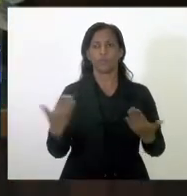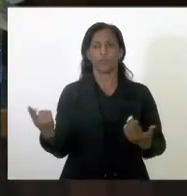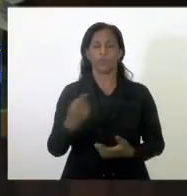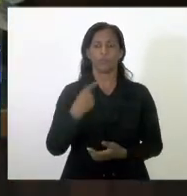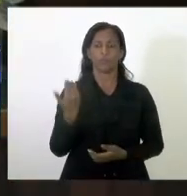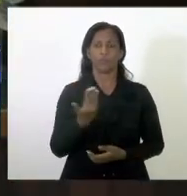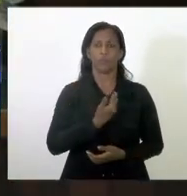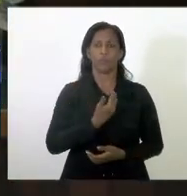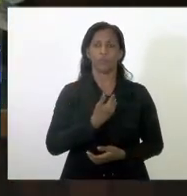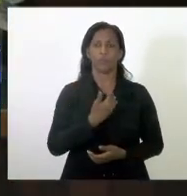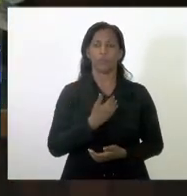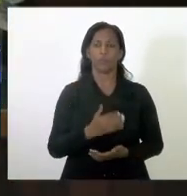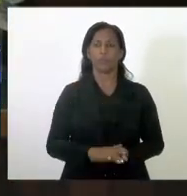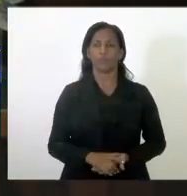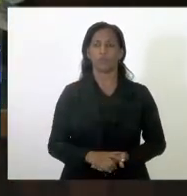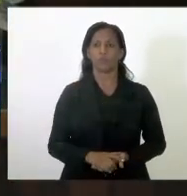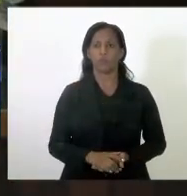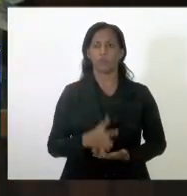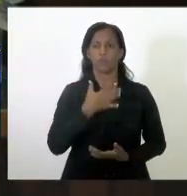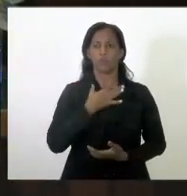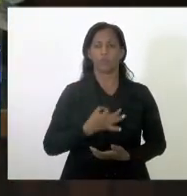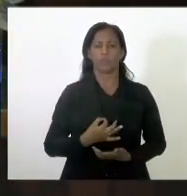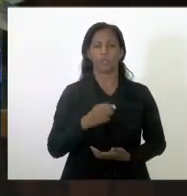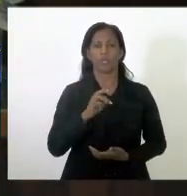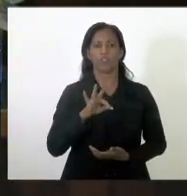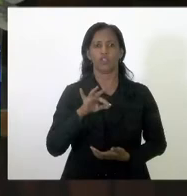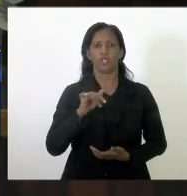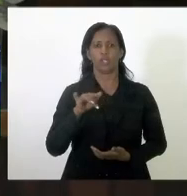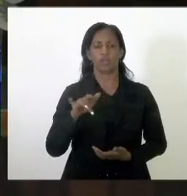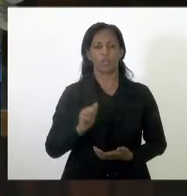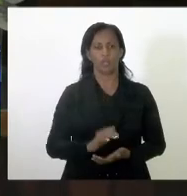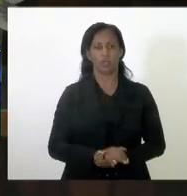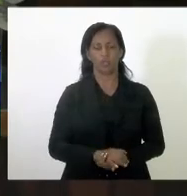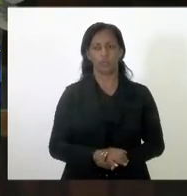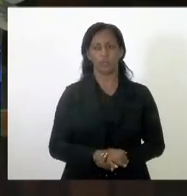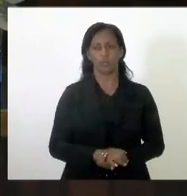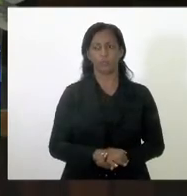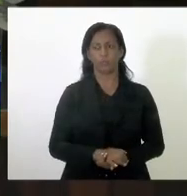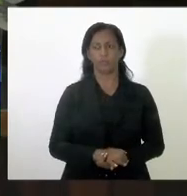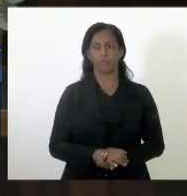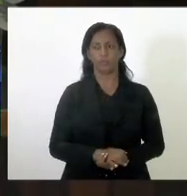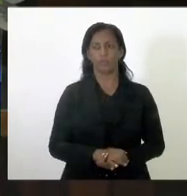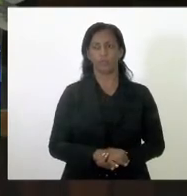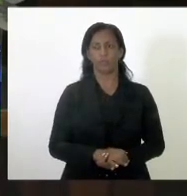amigo José Távora com uma medalha Tiradentes pós-morte.